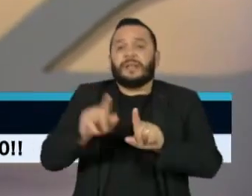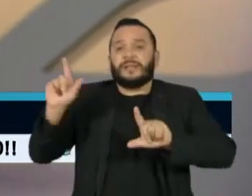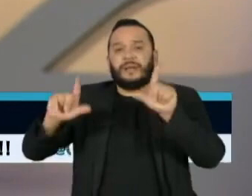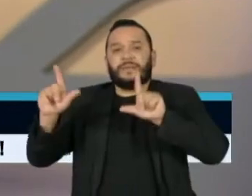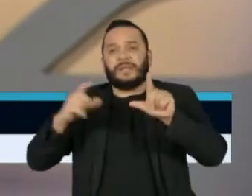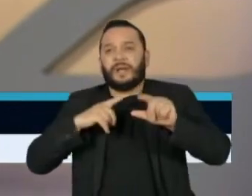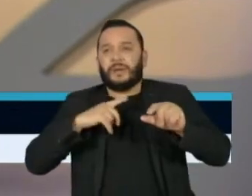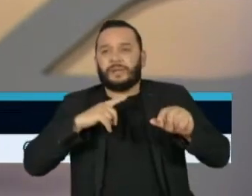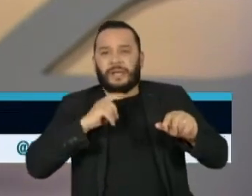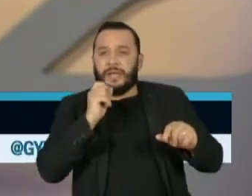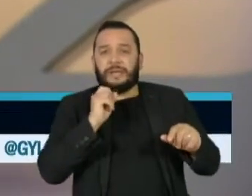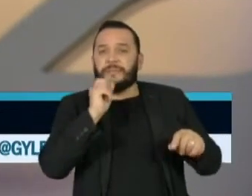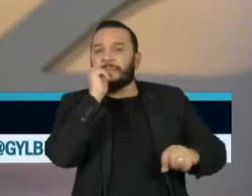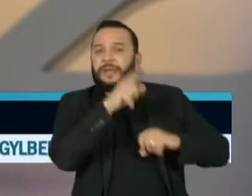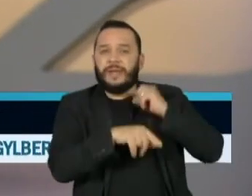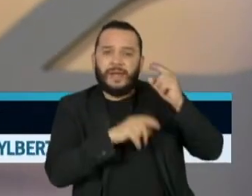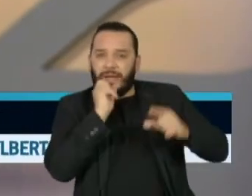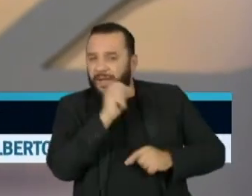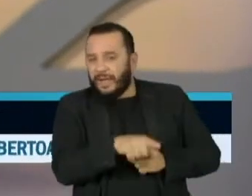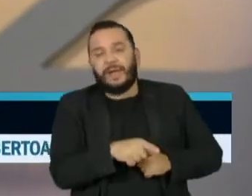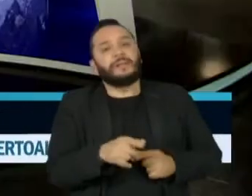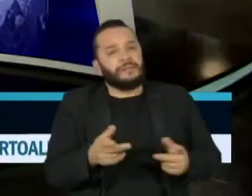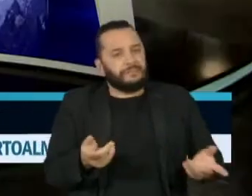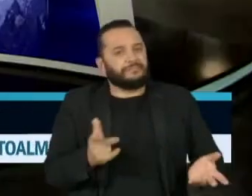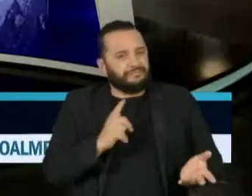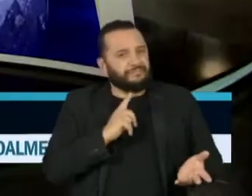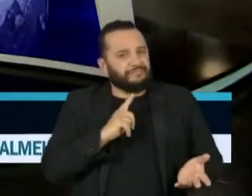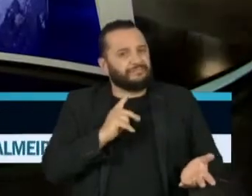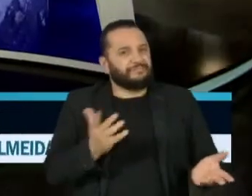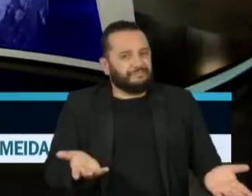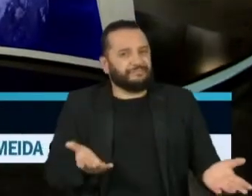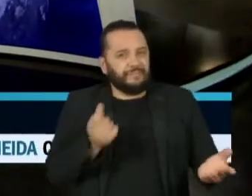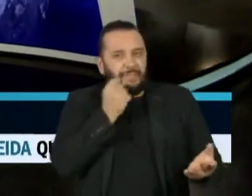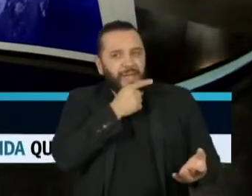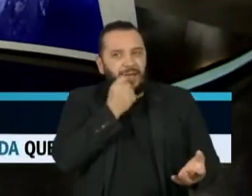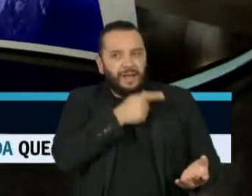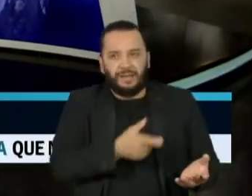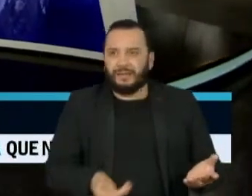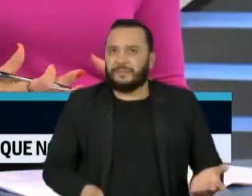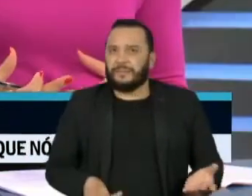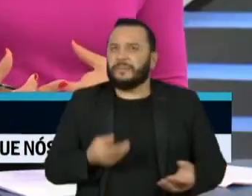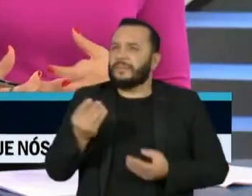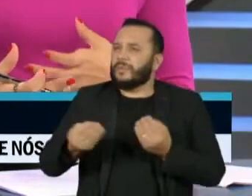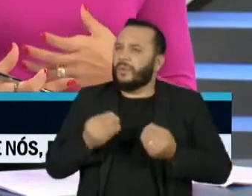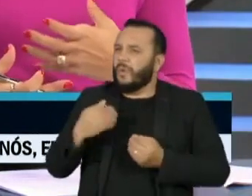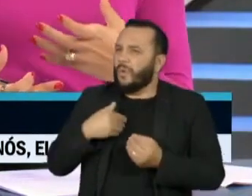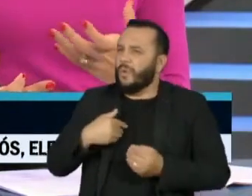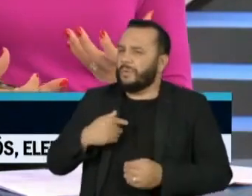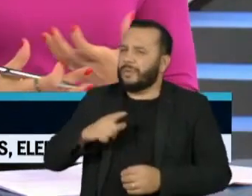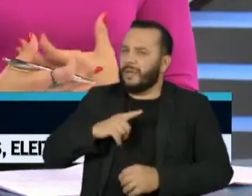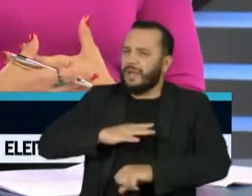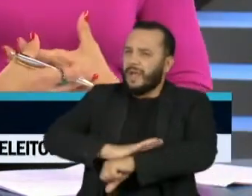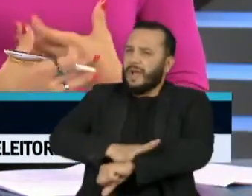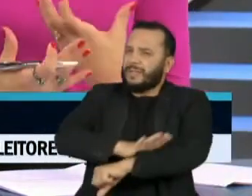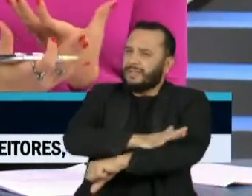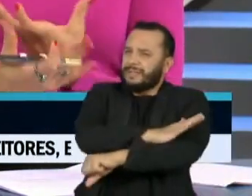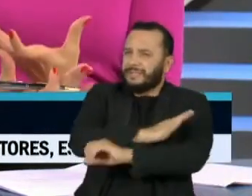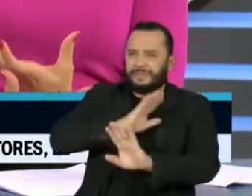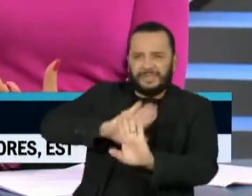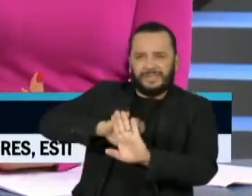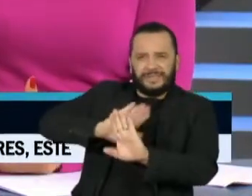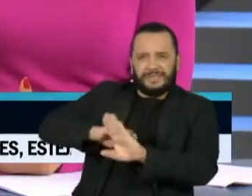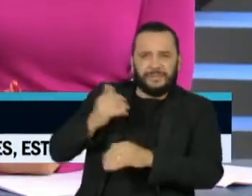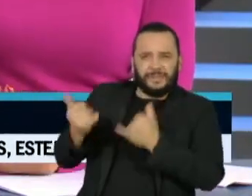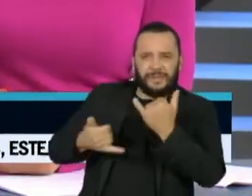praça pública, como foi colocado na matéria. Agora, de que forma esse racismo entra disfarçado em brincadeiras? Em quais situações você